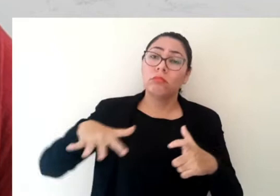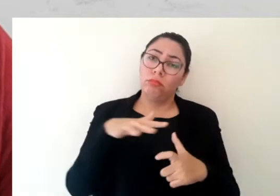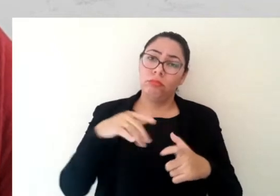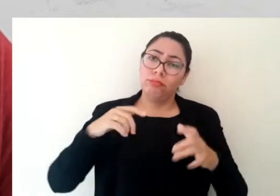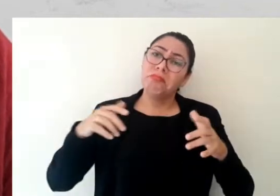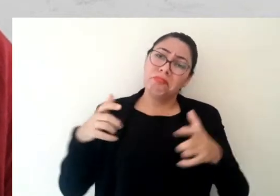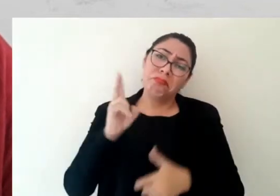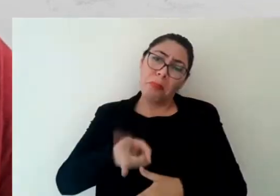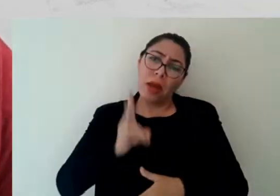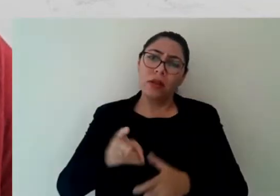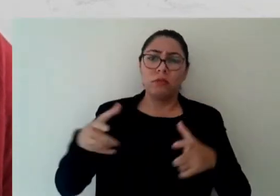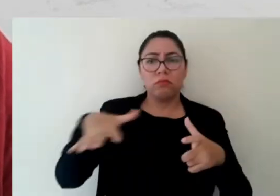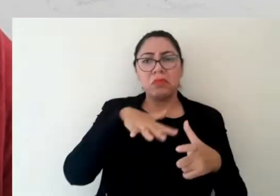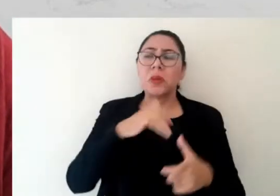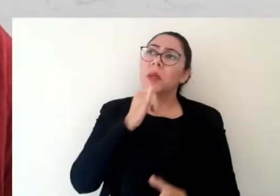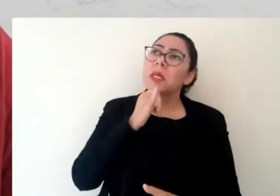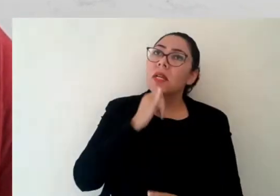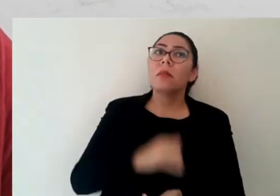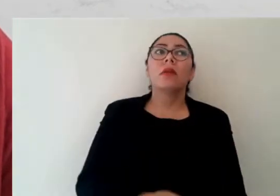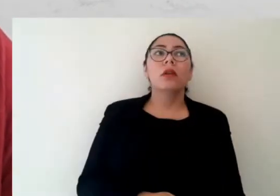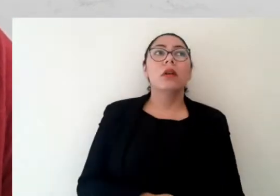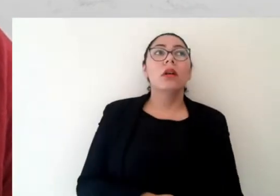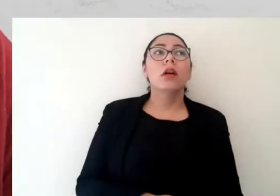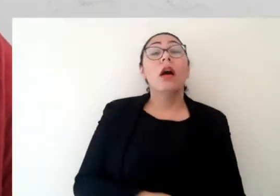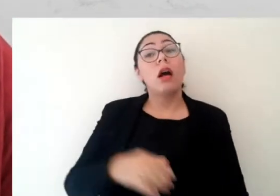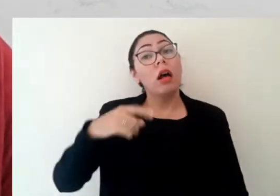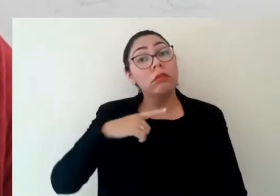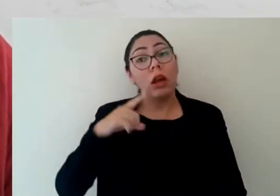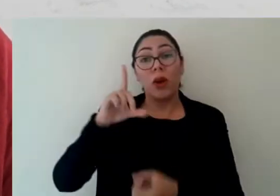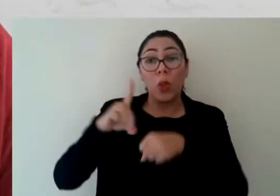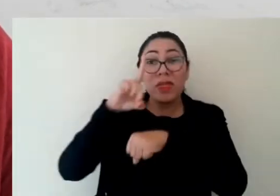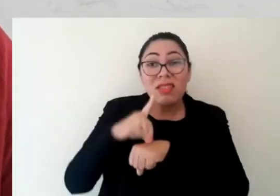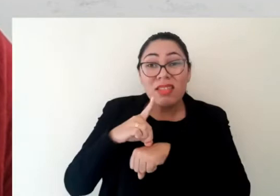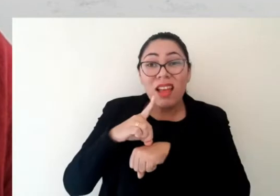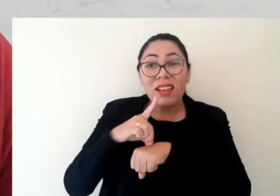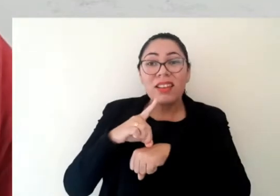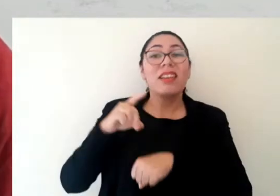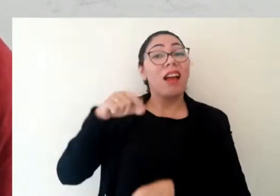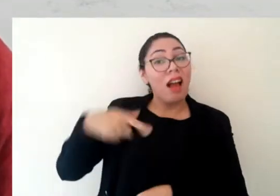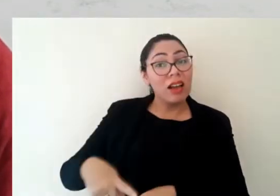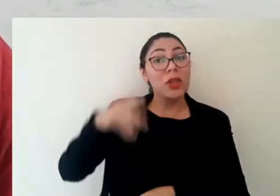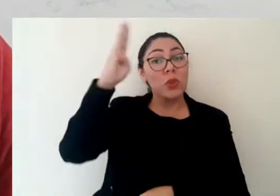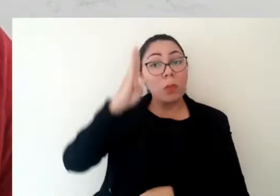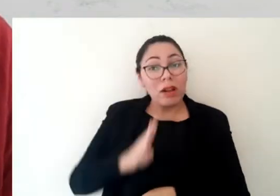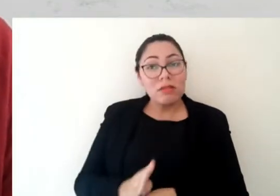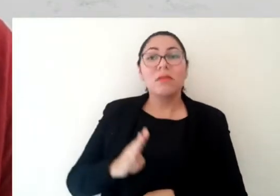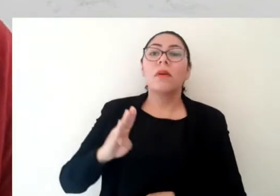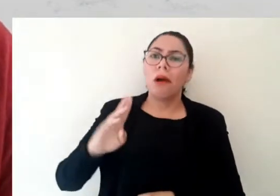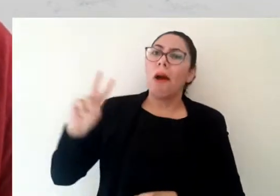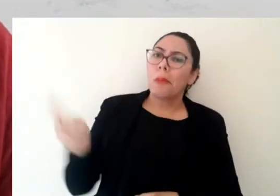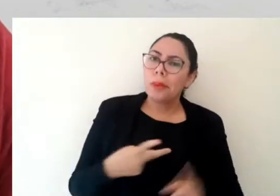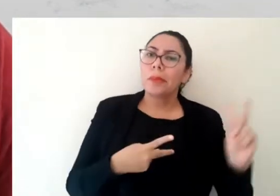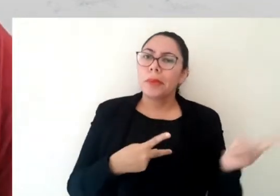ou num grupo populacional. Deixa eu pegar um exemplo simples. A gente pode dizer que dengue é uma doença endêmica aqui no Brasil,